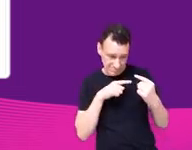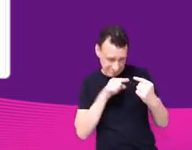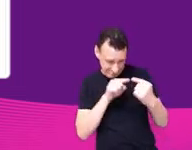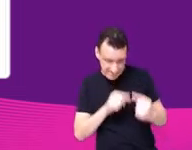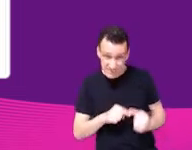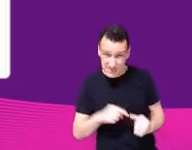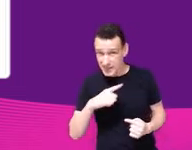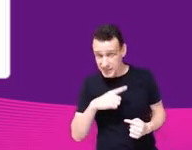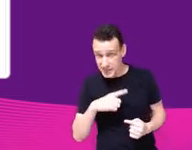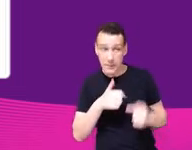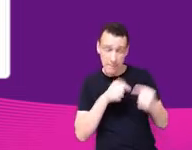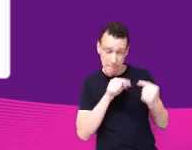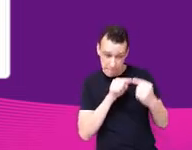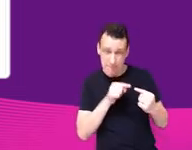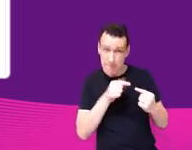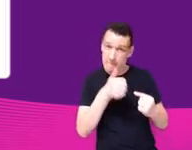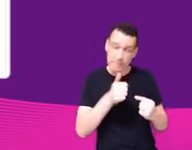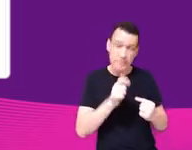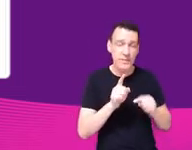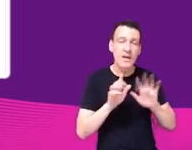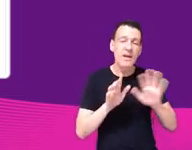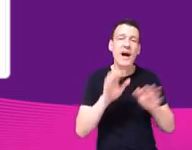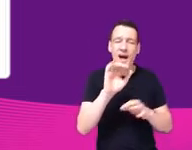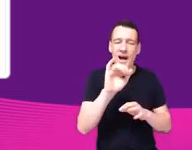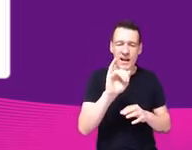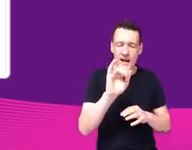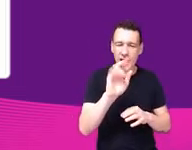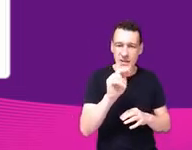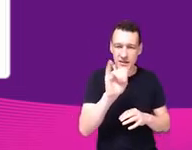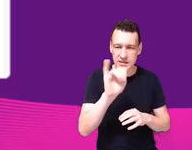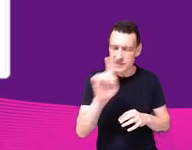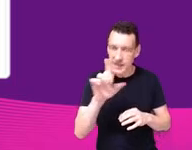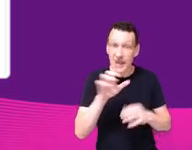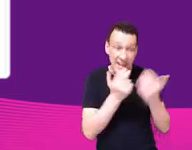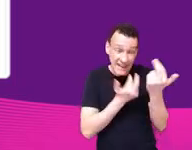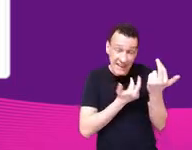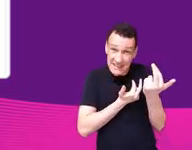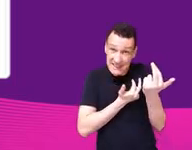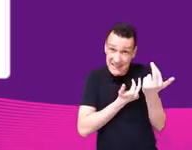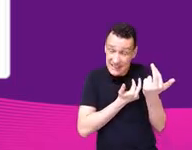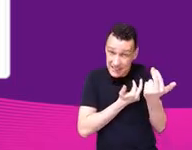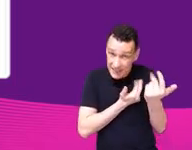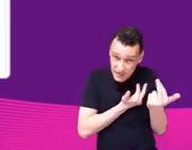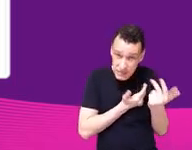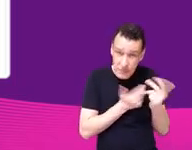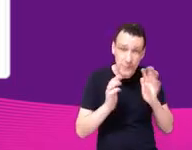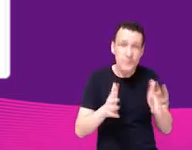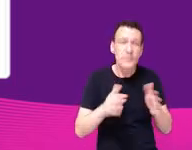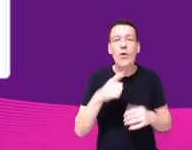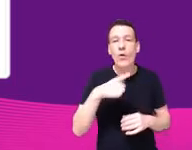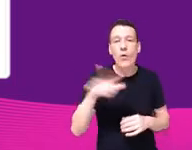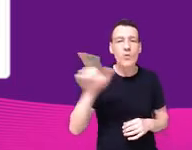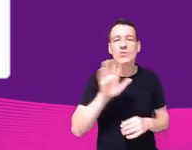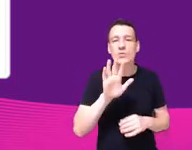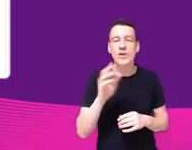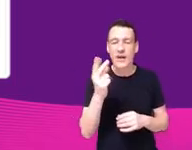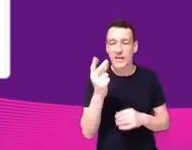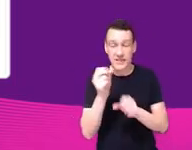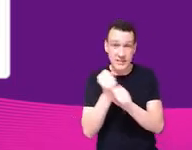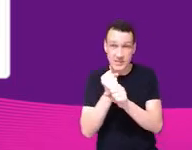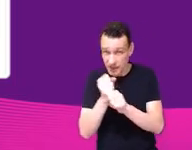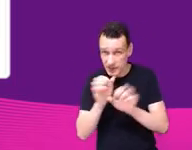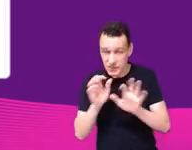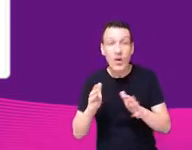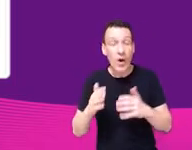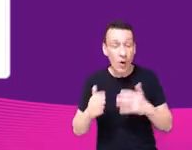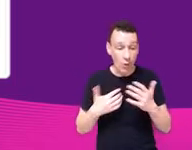meia-vida dos transplantes HLA idênticos é 35 anos nesse registro, um aplótipo 20 anos e com doadores